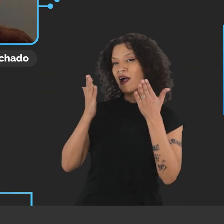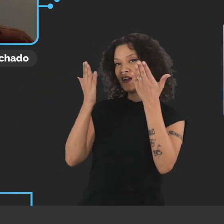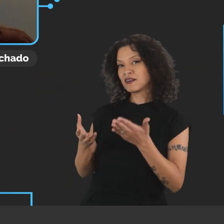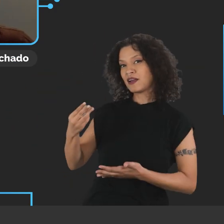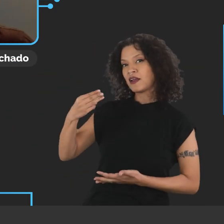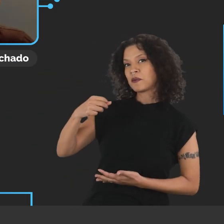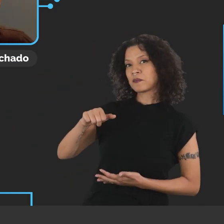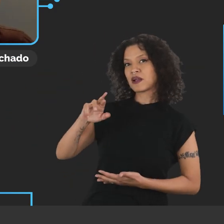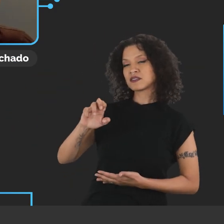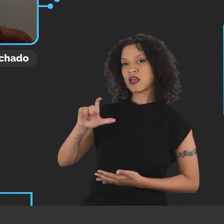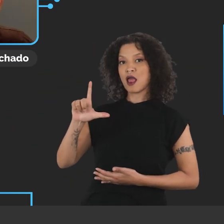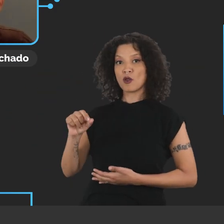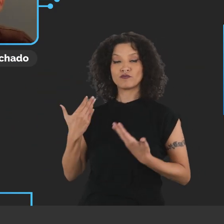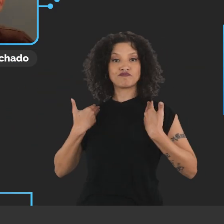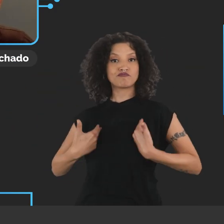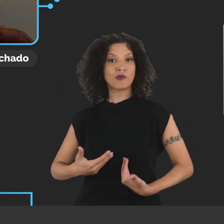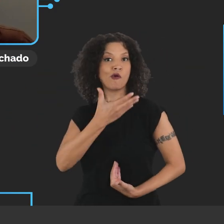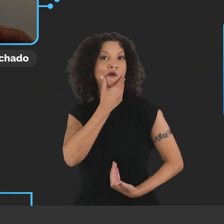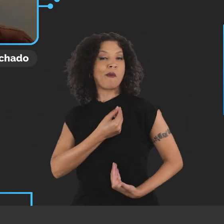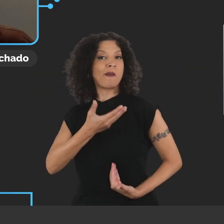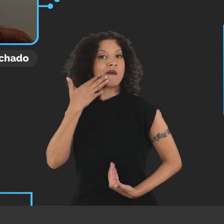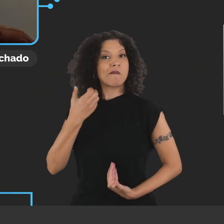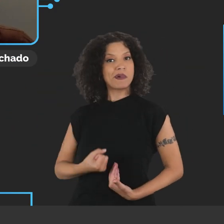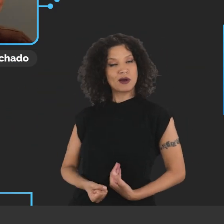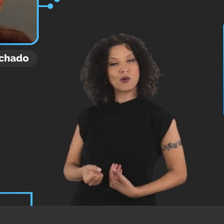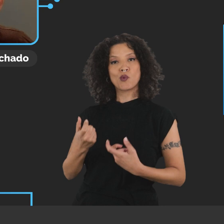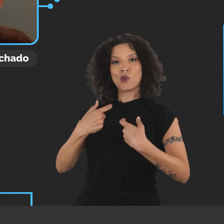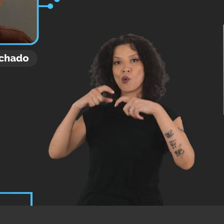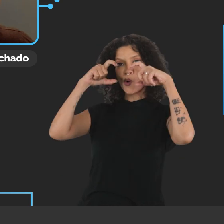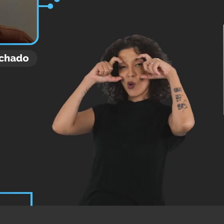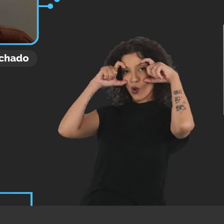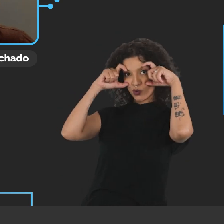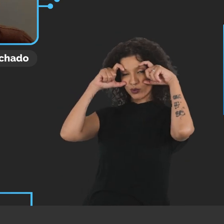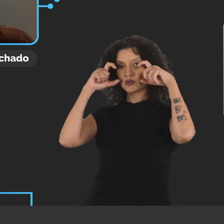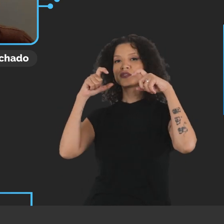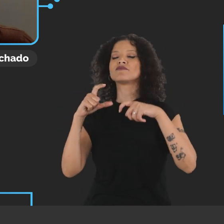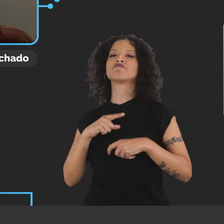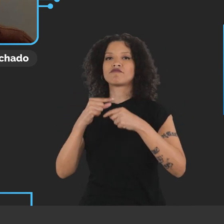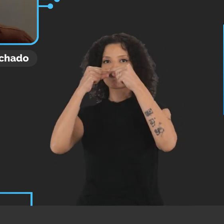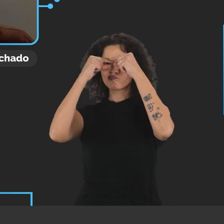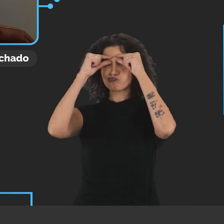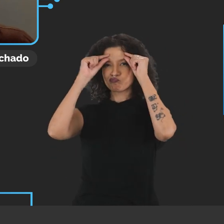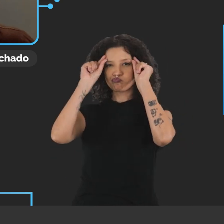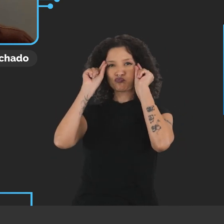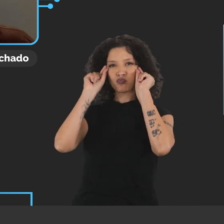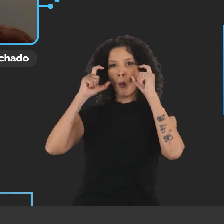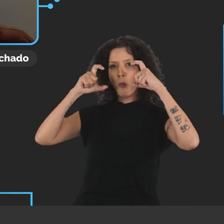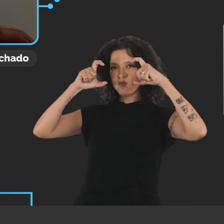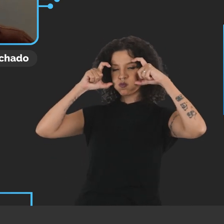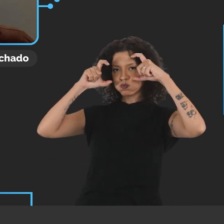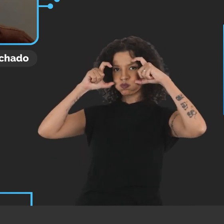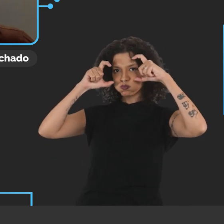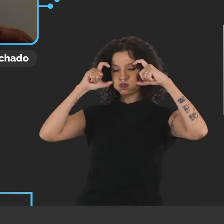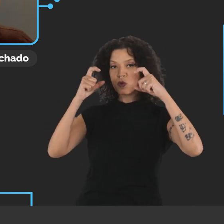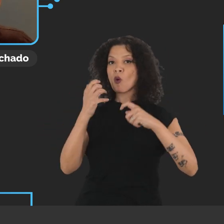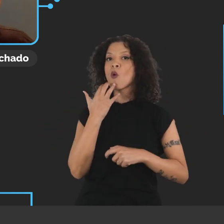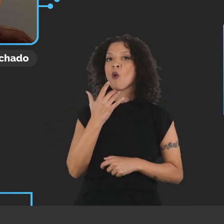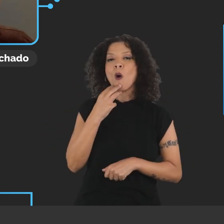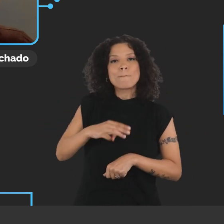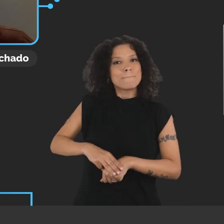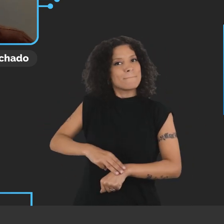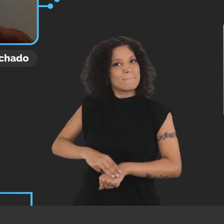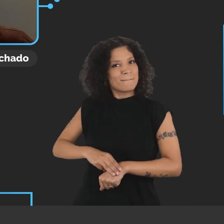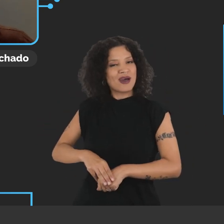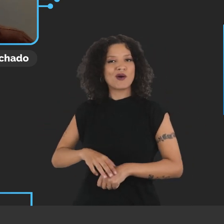Olá, eu sou o Marcelo Machado, sou um homem branco, uso óculos, um óculos de armação